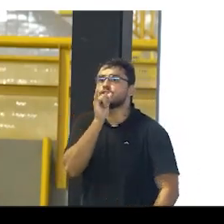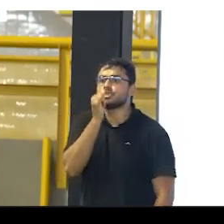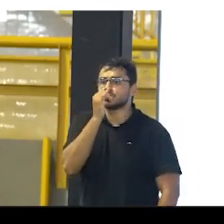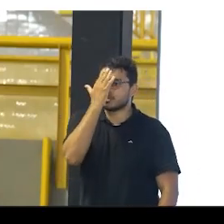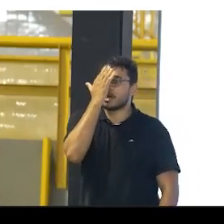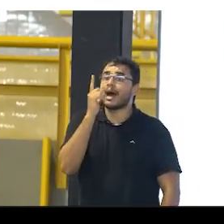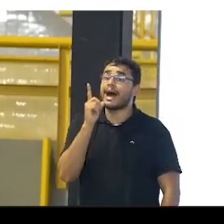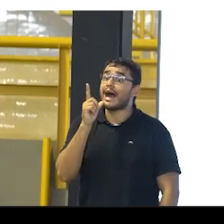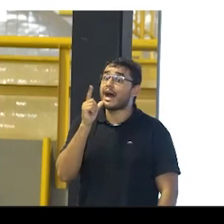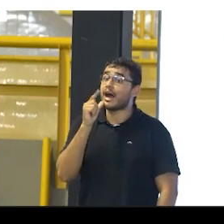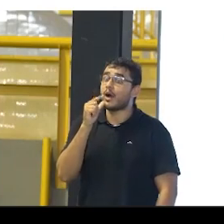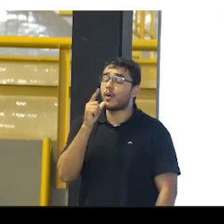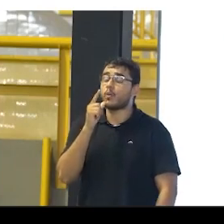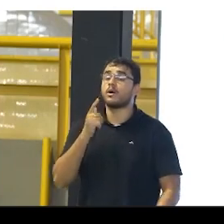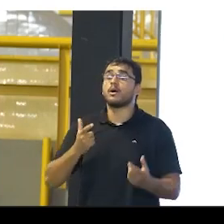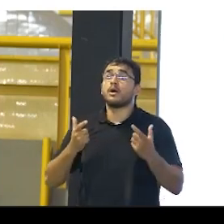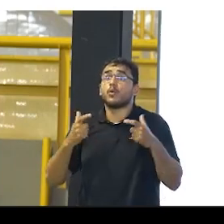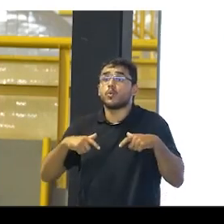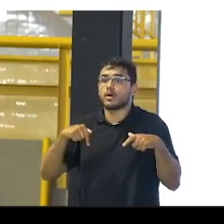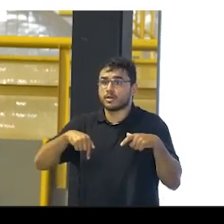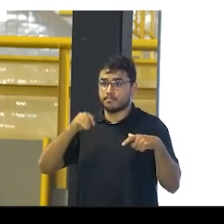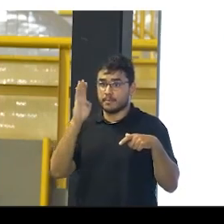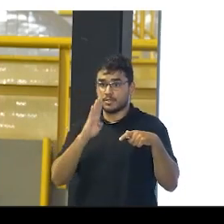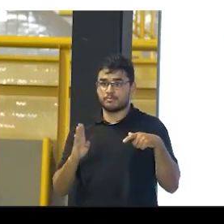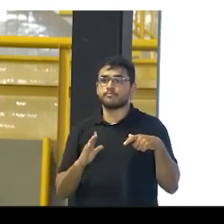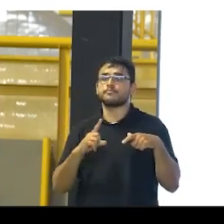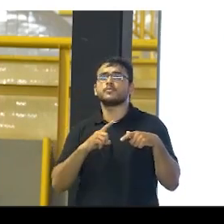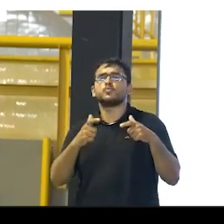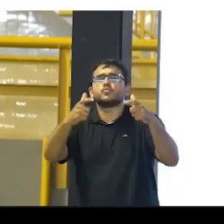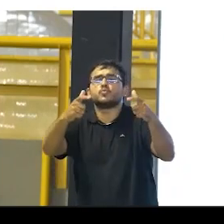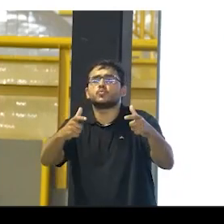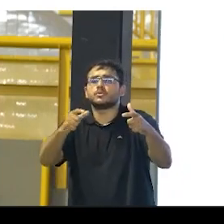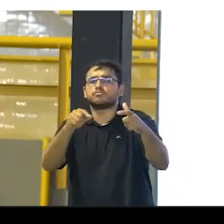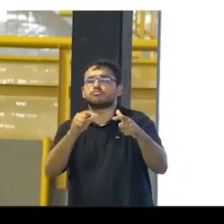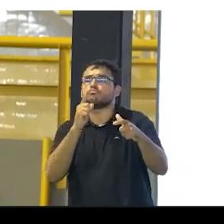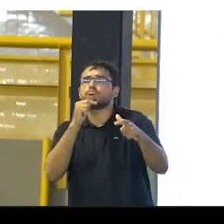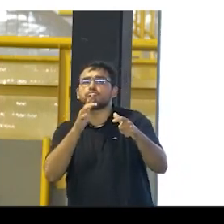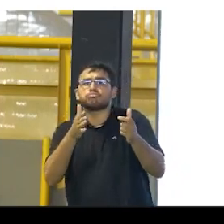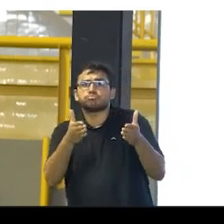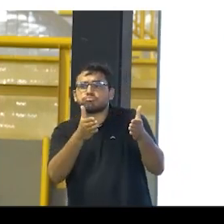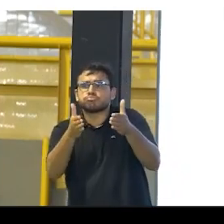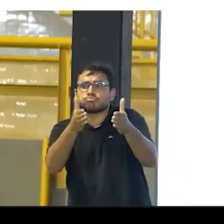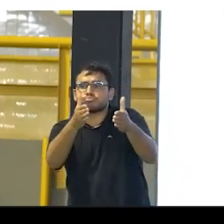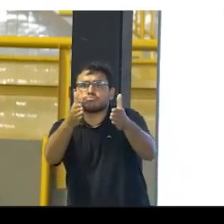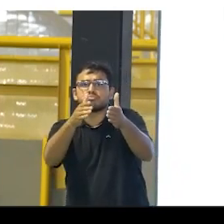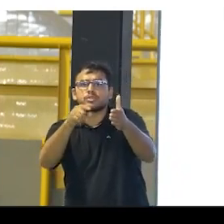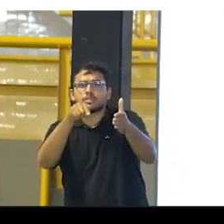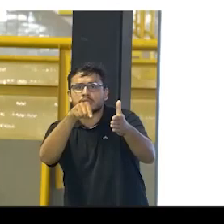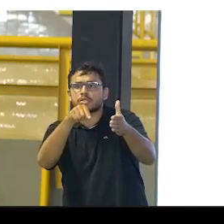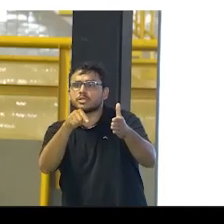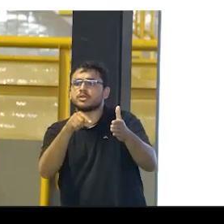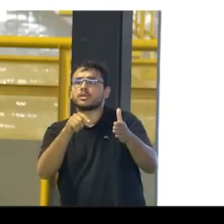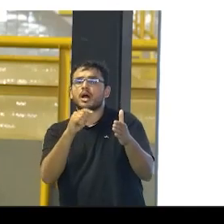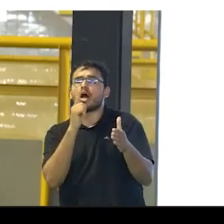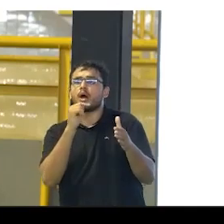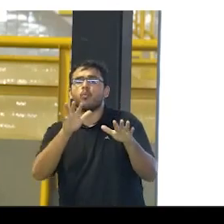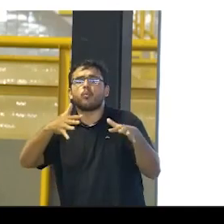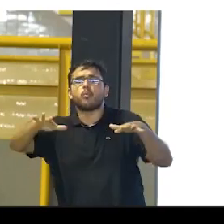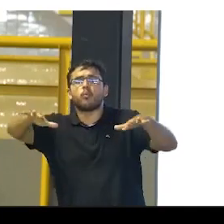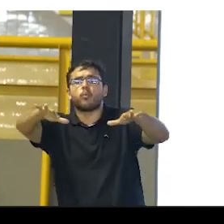uso da energia hídrica depende fundamentalmente de uma região que está no centro das discussões ambientais do